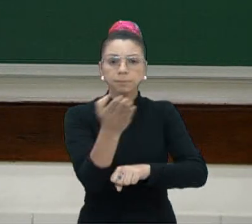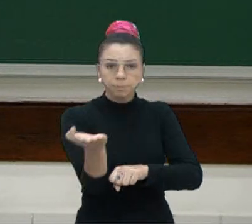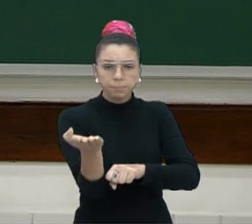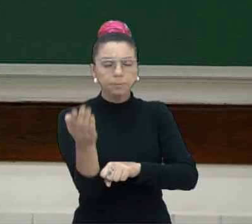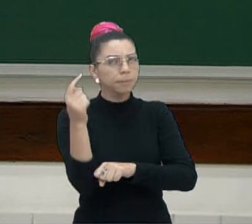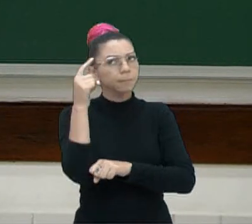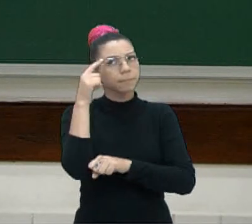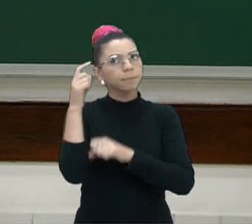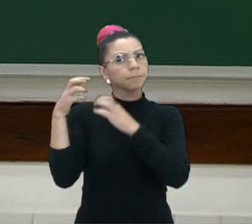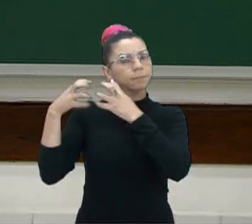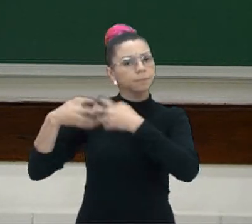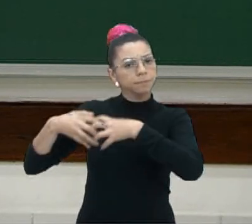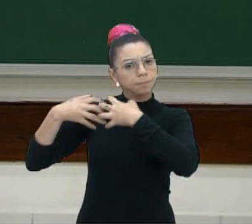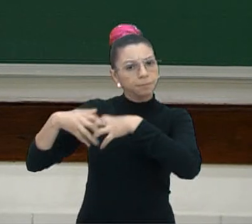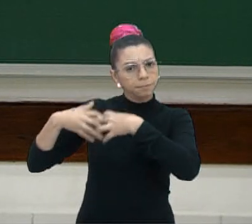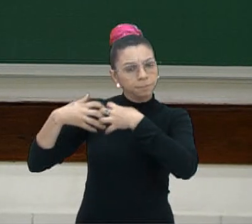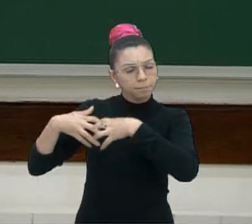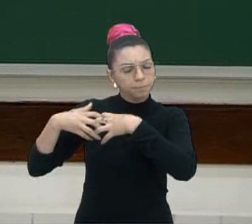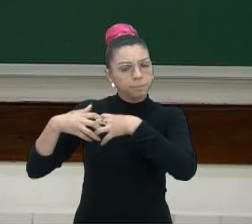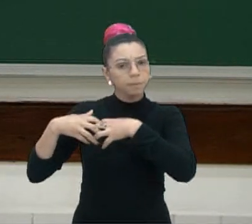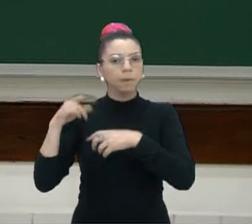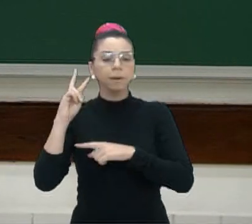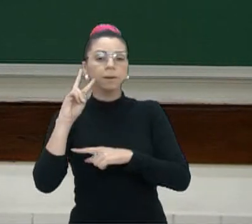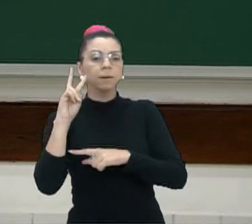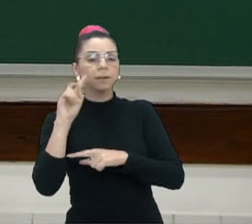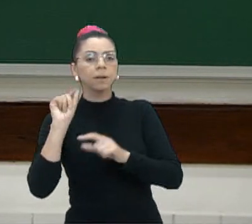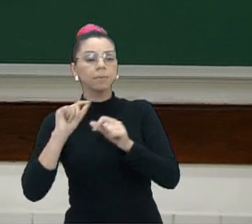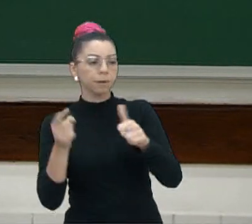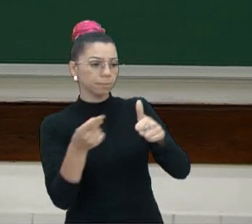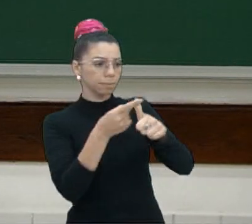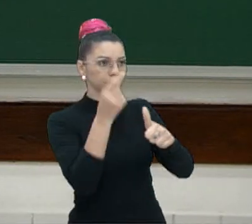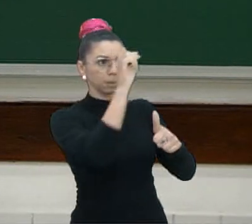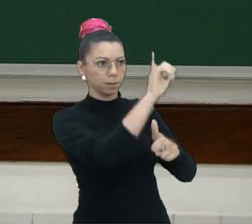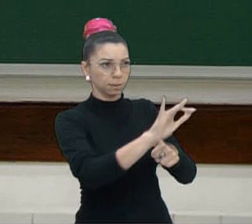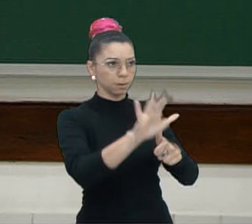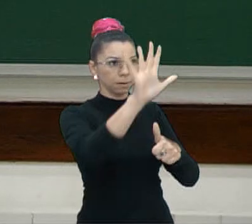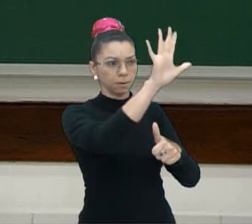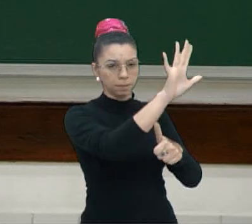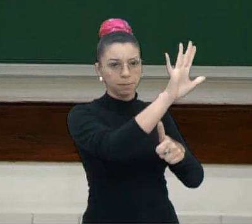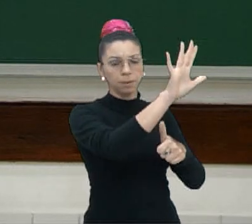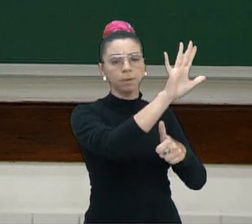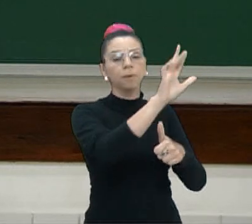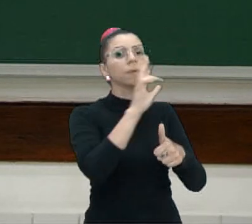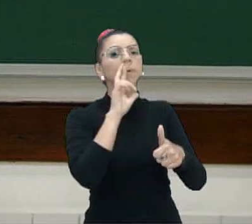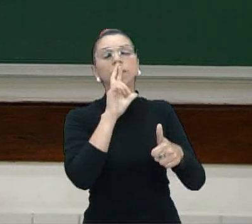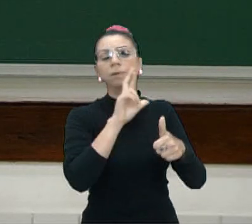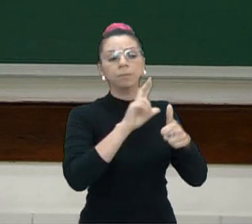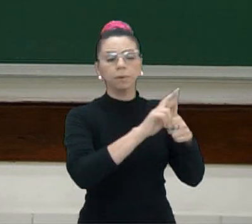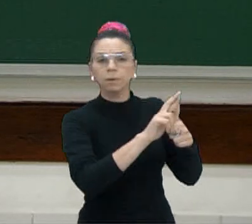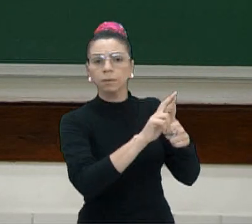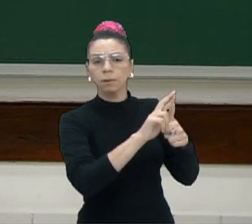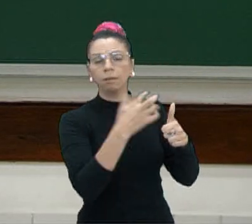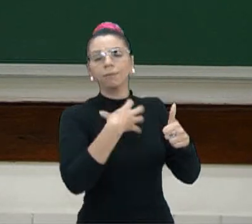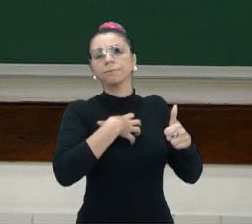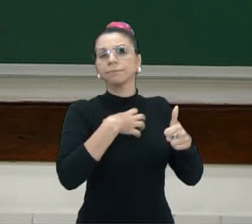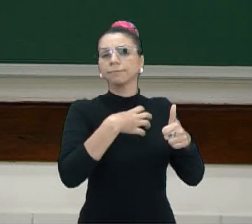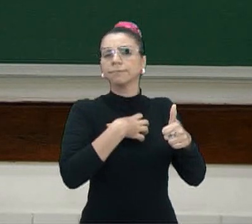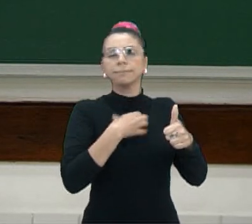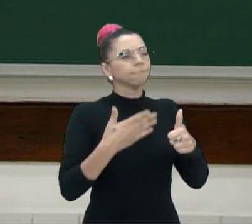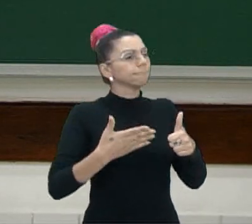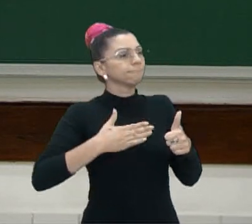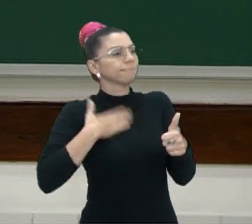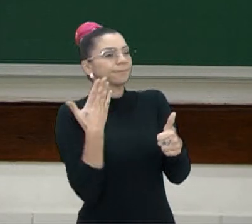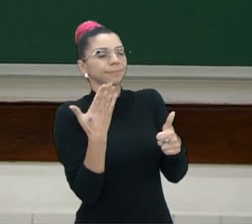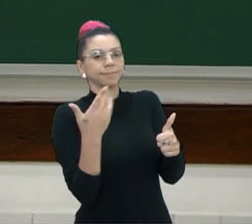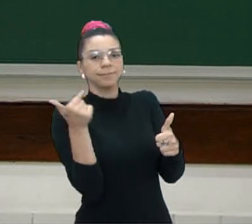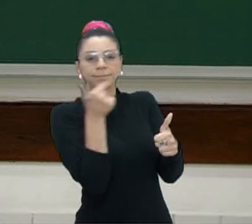vocês pensarem a esse respeito. Lembrem aí qual era aquela primeira imagem, o que nós respondemos, aquela sensação de